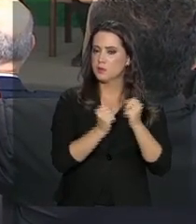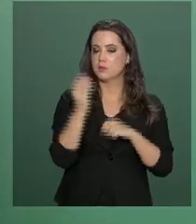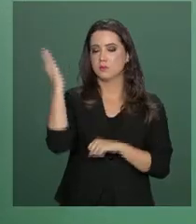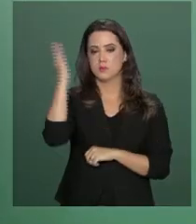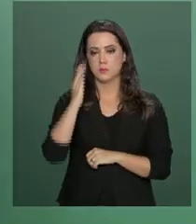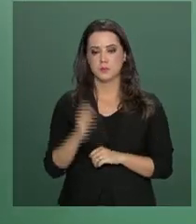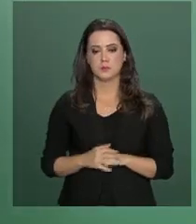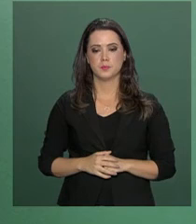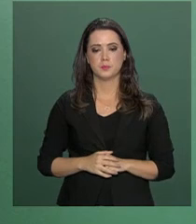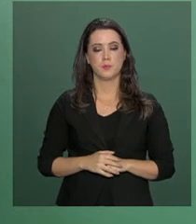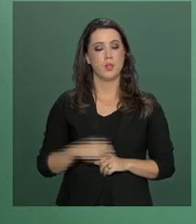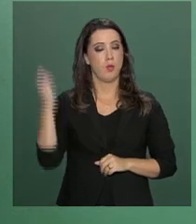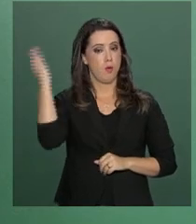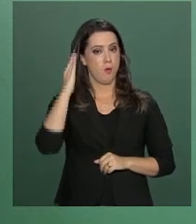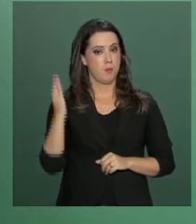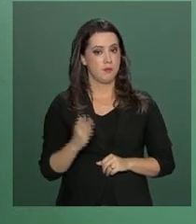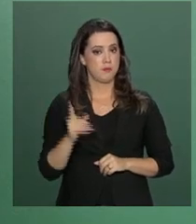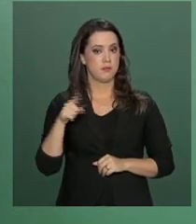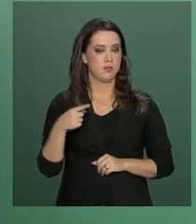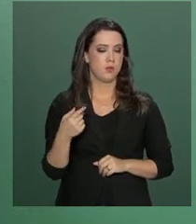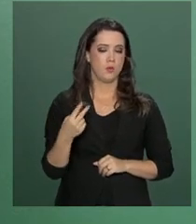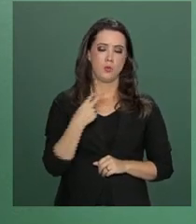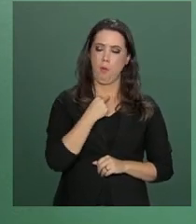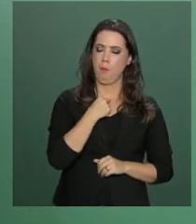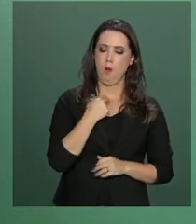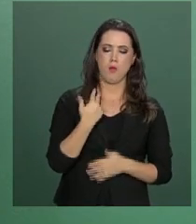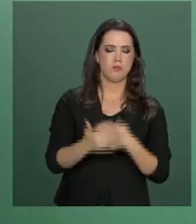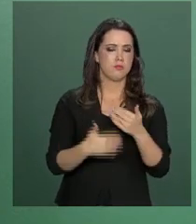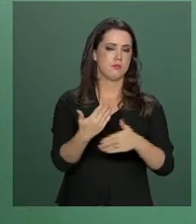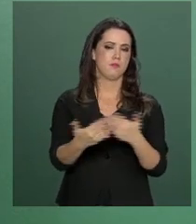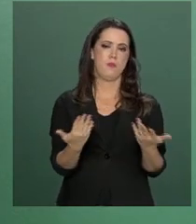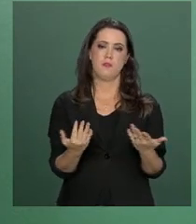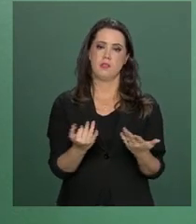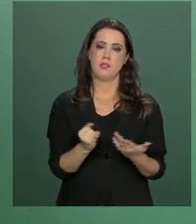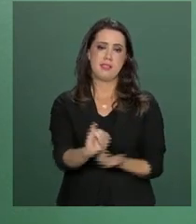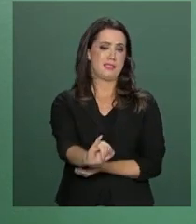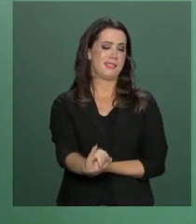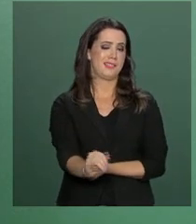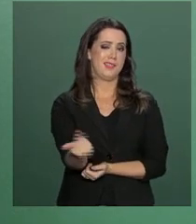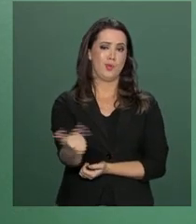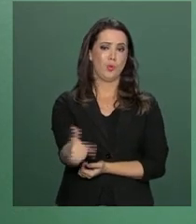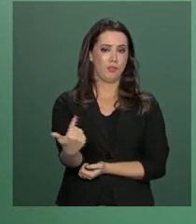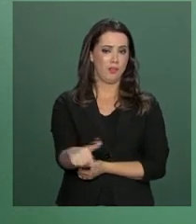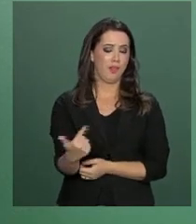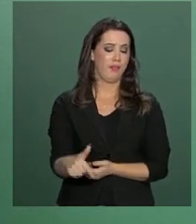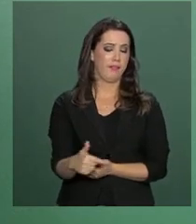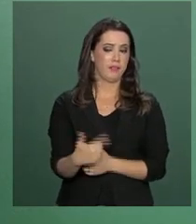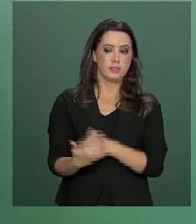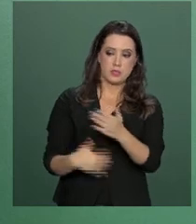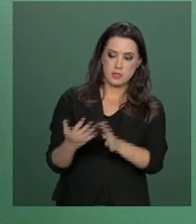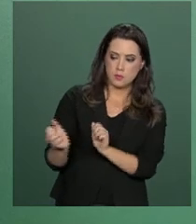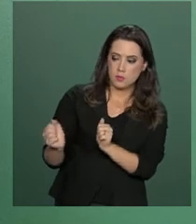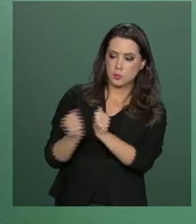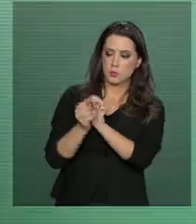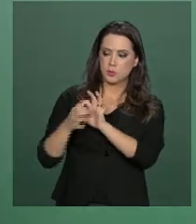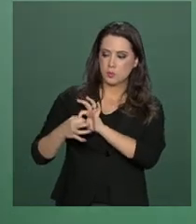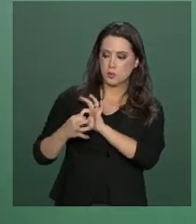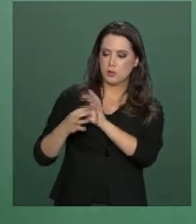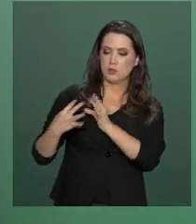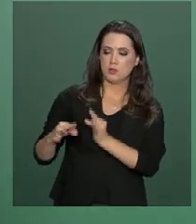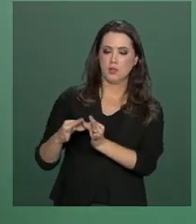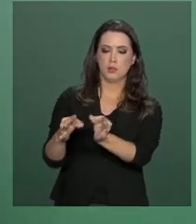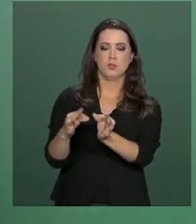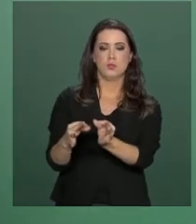grande país não se desenvolve sem desenvolvimento tecnológico